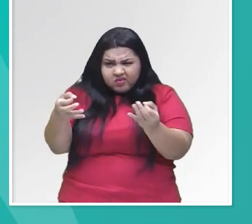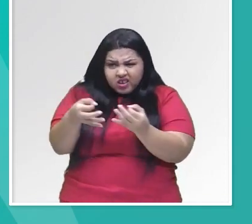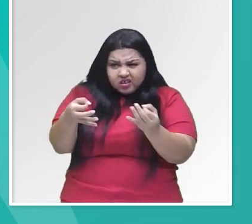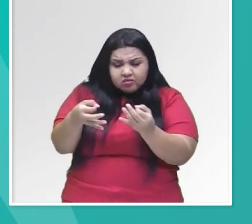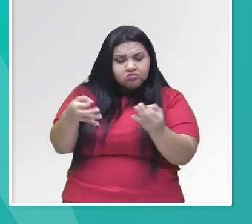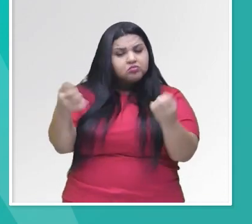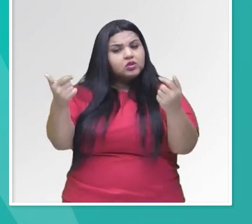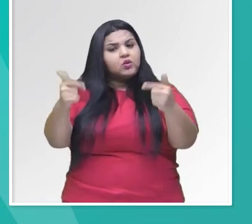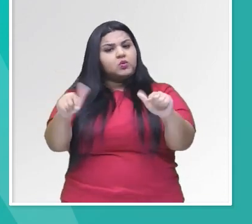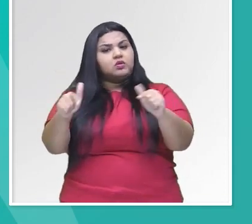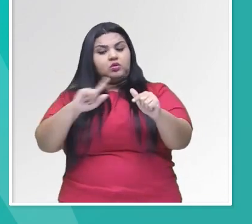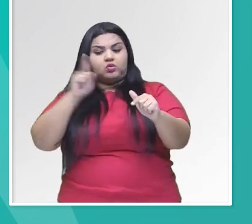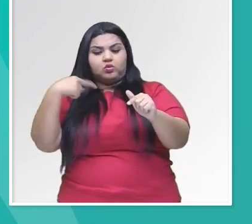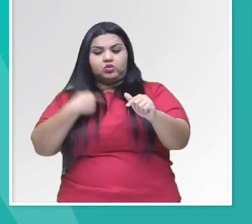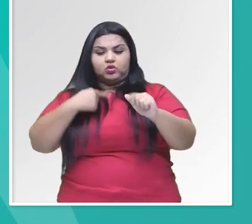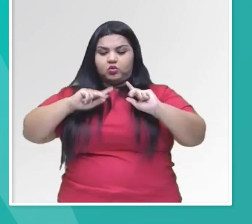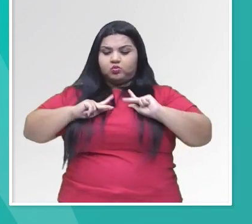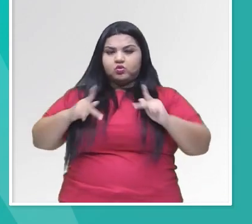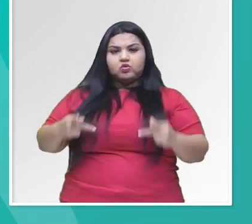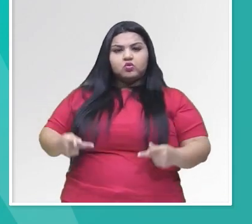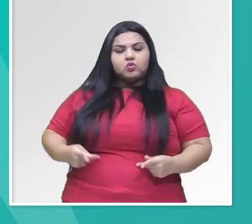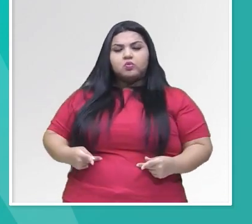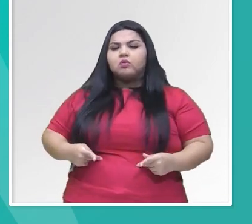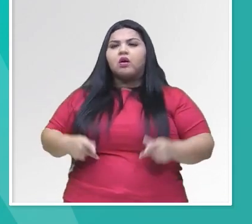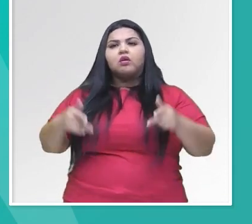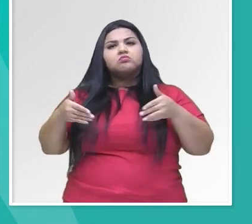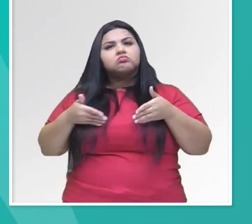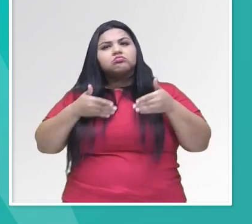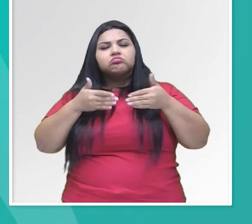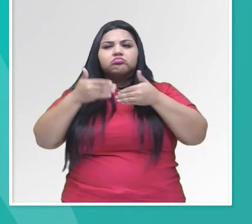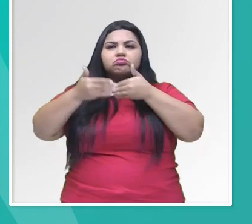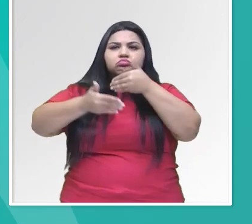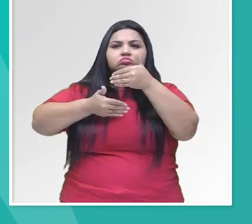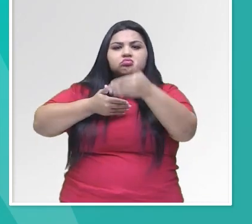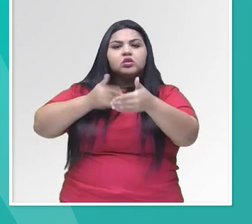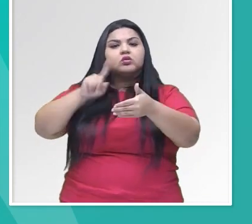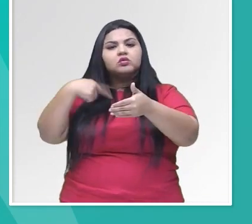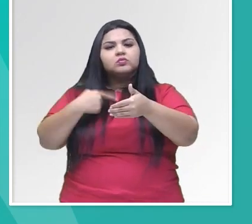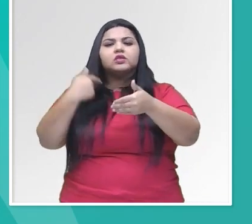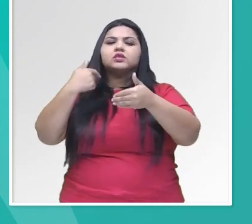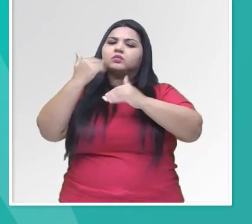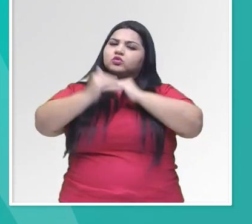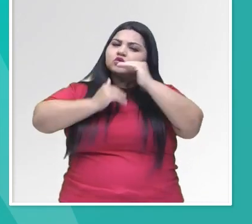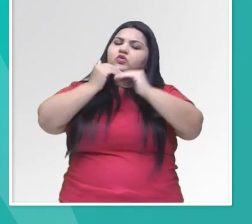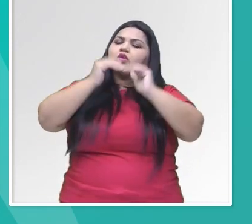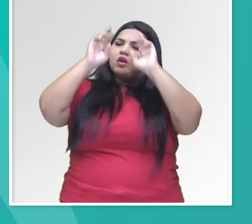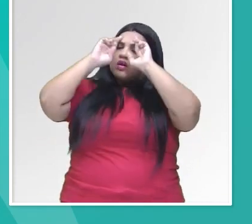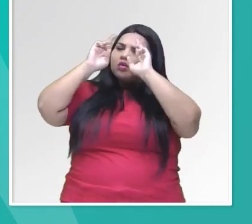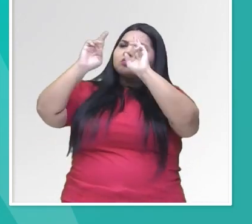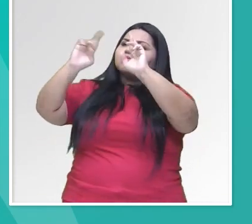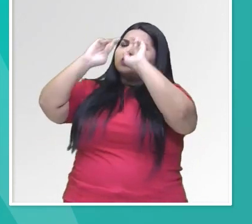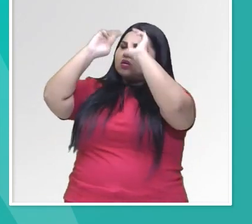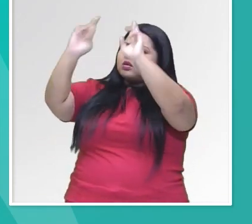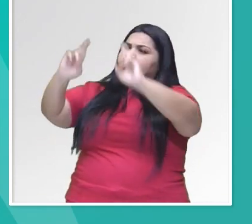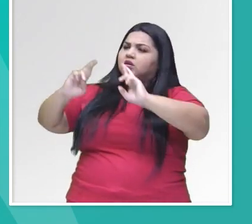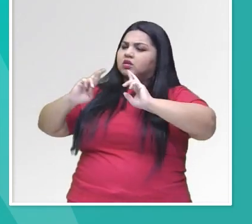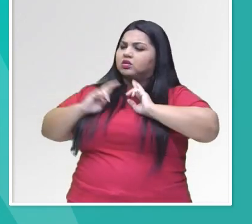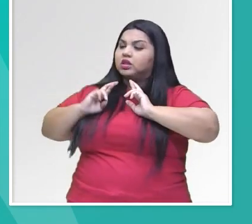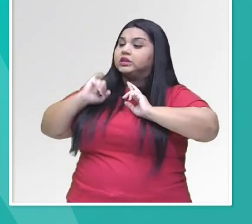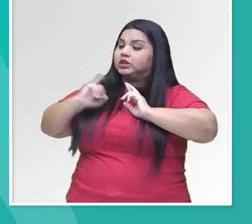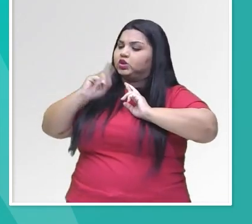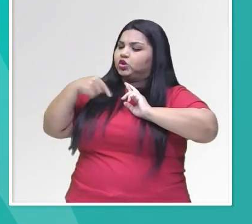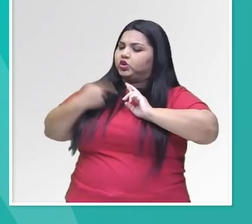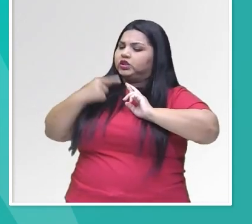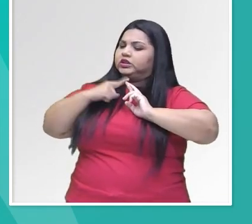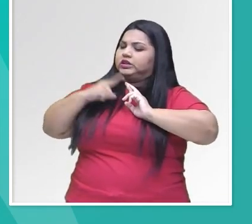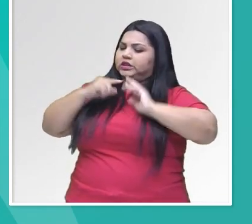Nós somos seres a caminho, mas temos que desenvolver o respeito por nós, porque se nós desenvolvermos